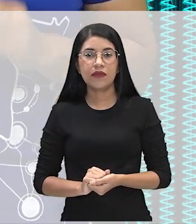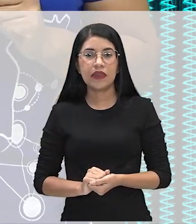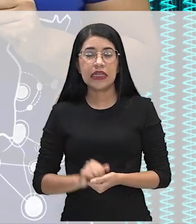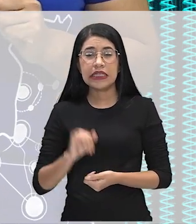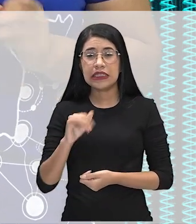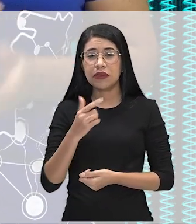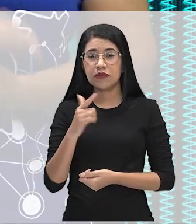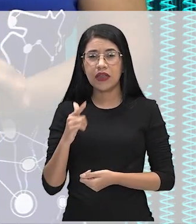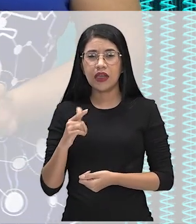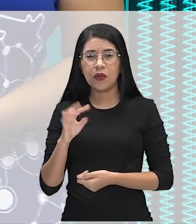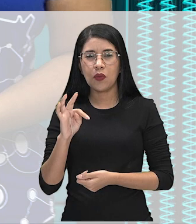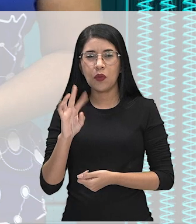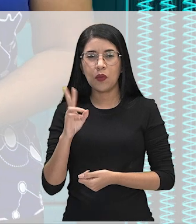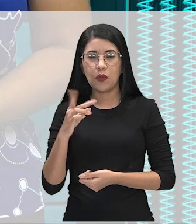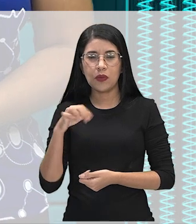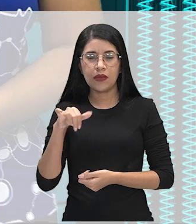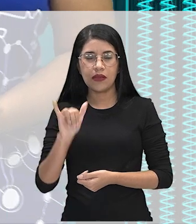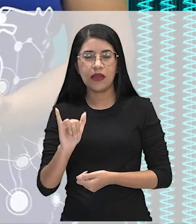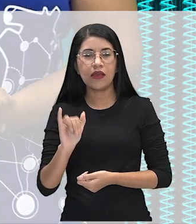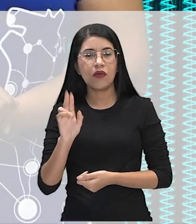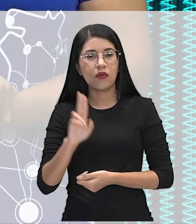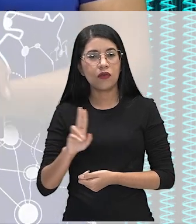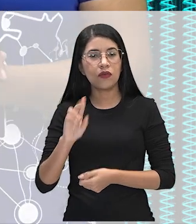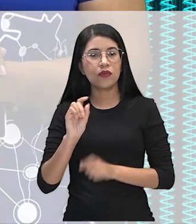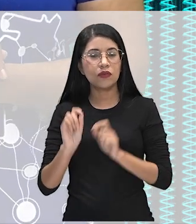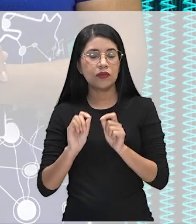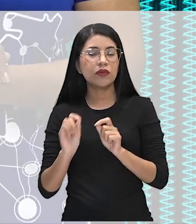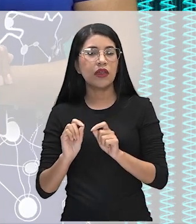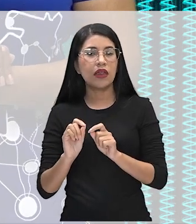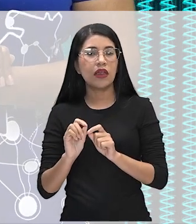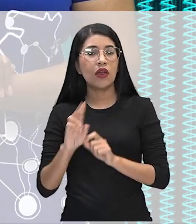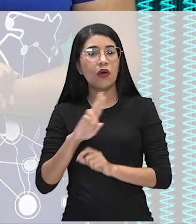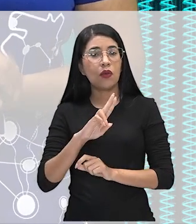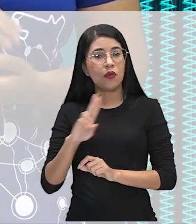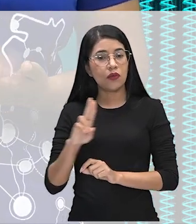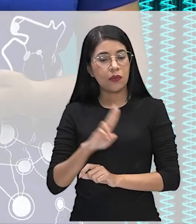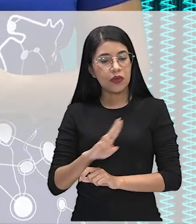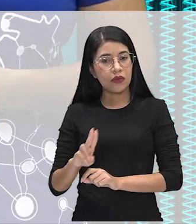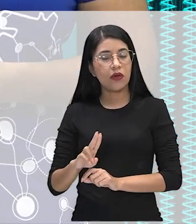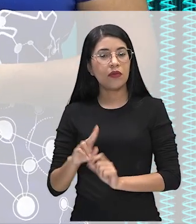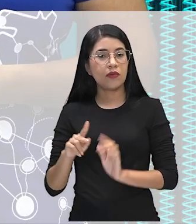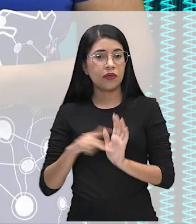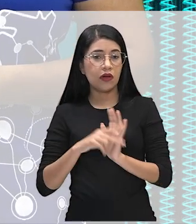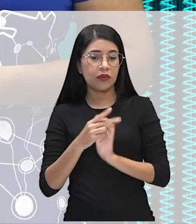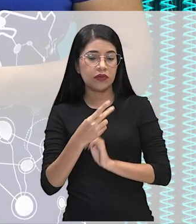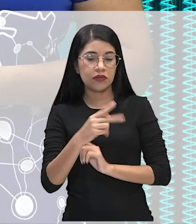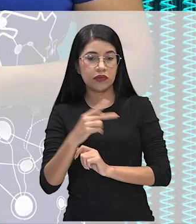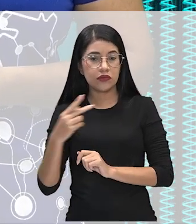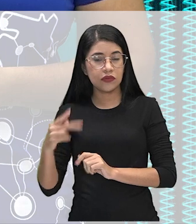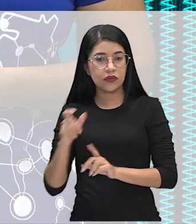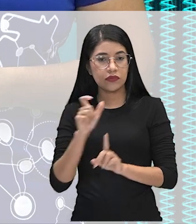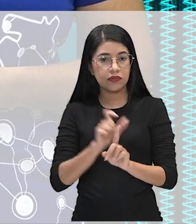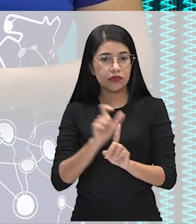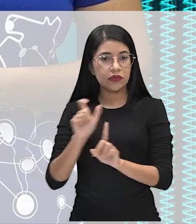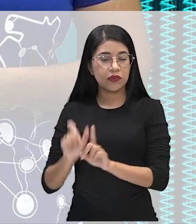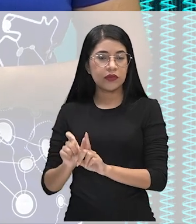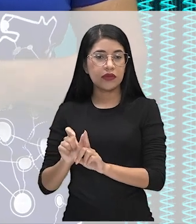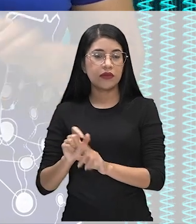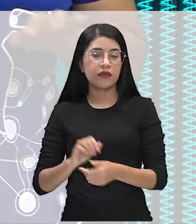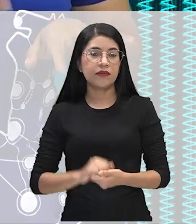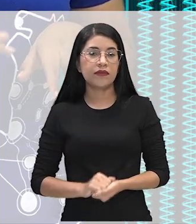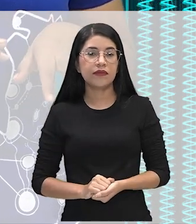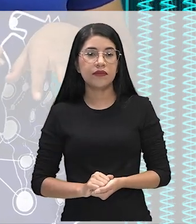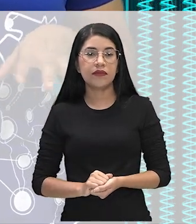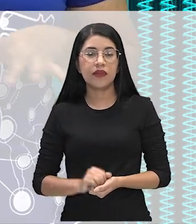não utilizasse o they ali, o pronome. Vamos ver. Eu utilizaria o nome dele. Solomon and Pedro swam the